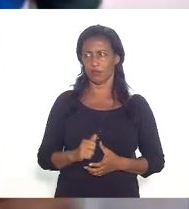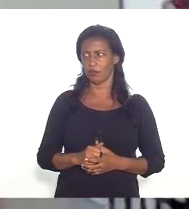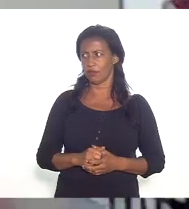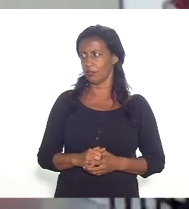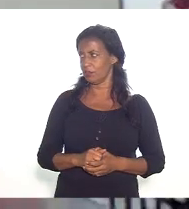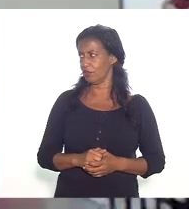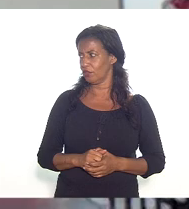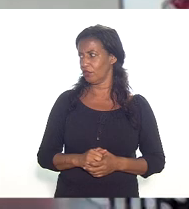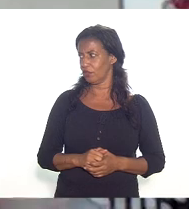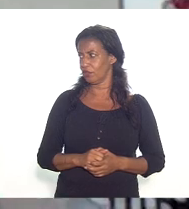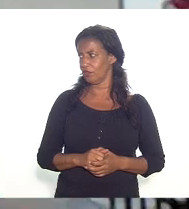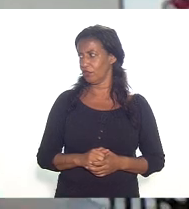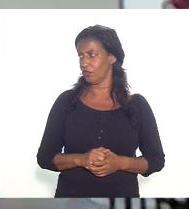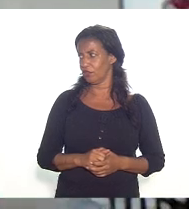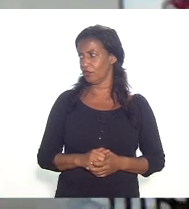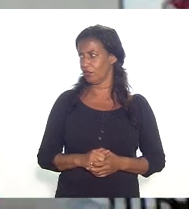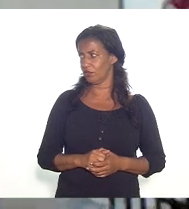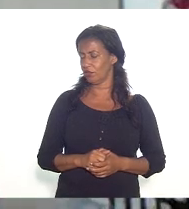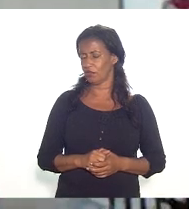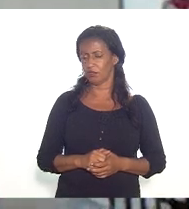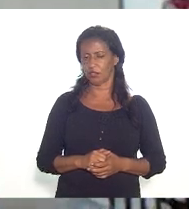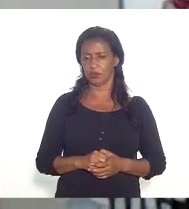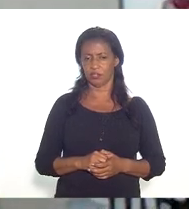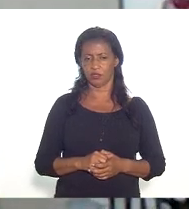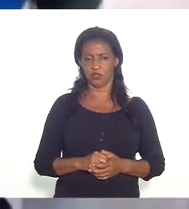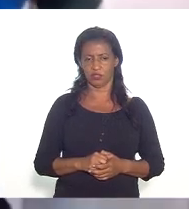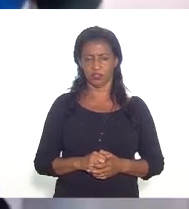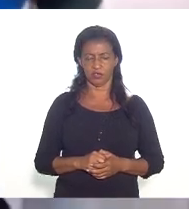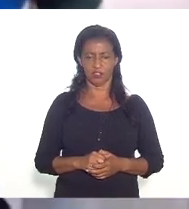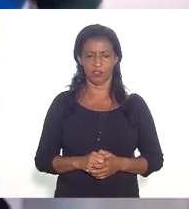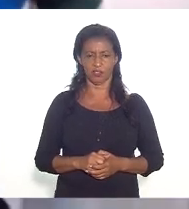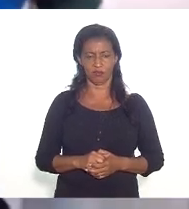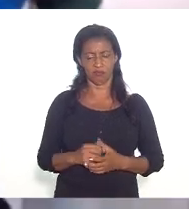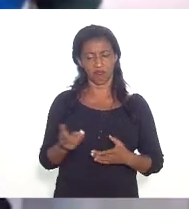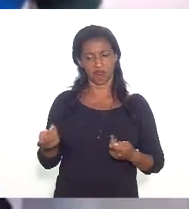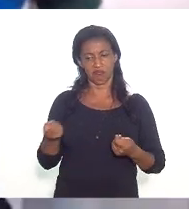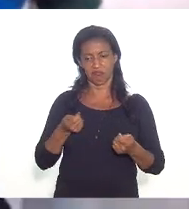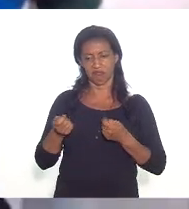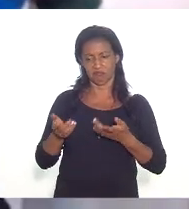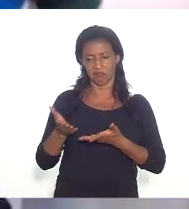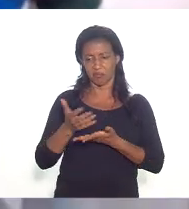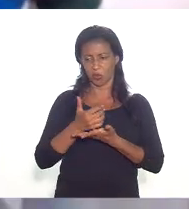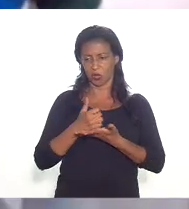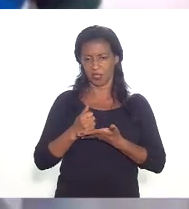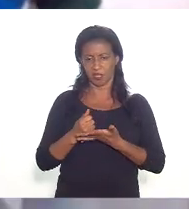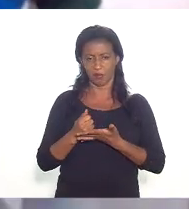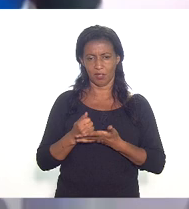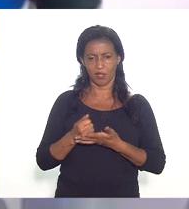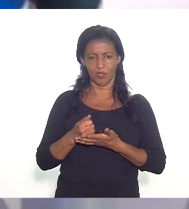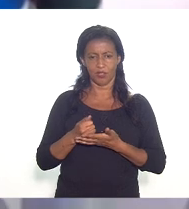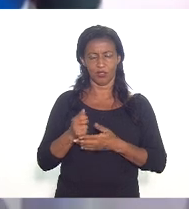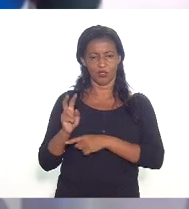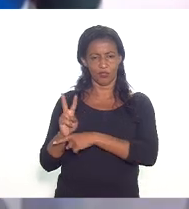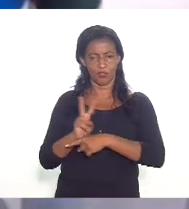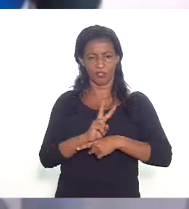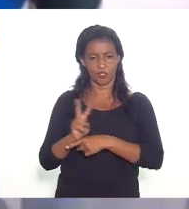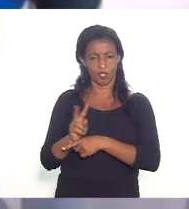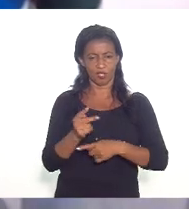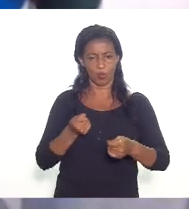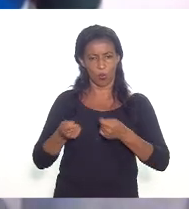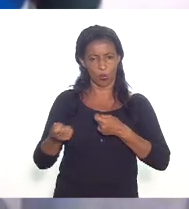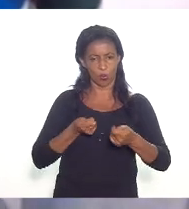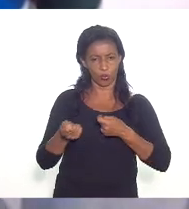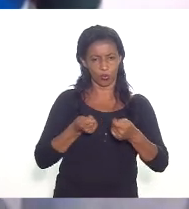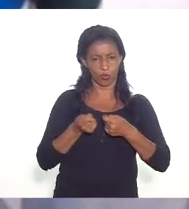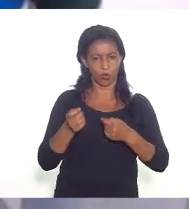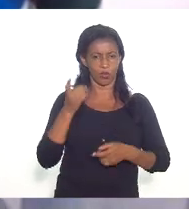Parecer favorável, senhor presidente. Pelo orçamento, finanças, fiscalização e controle, financeiro e